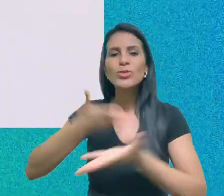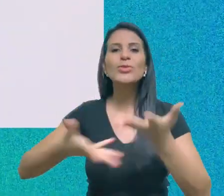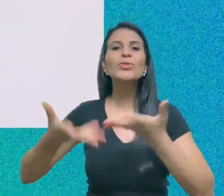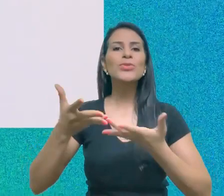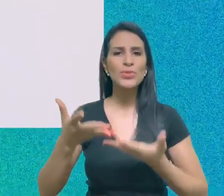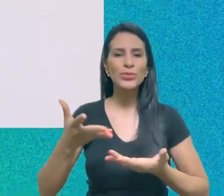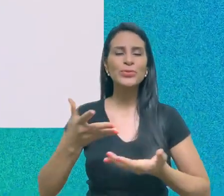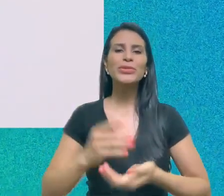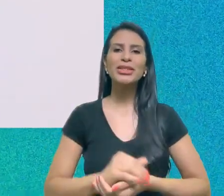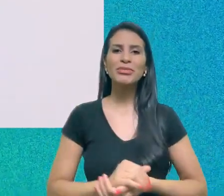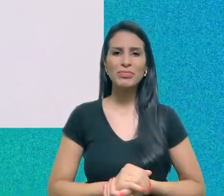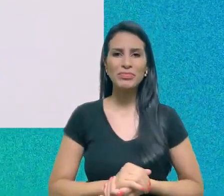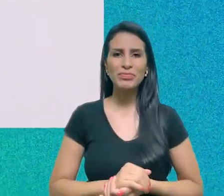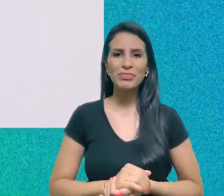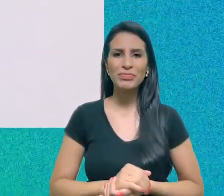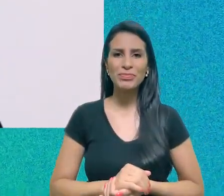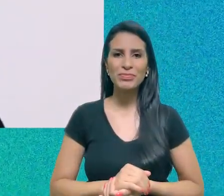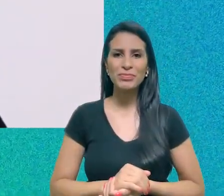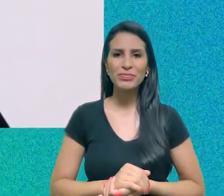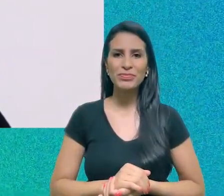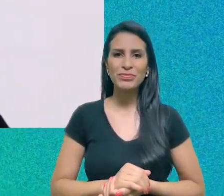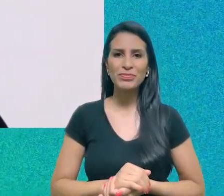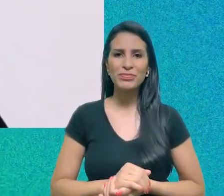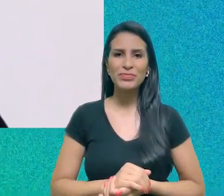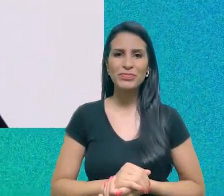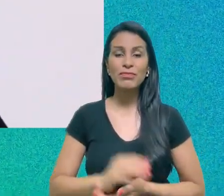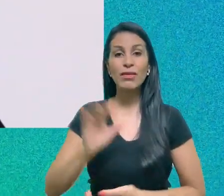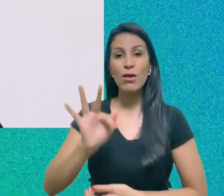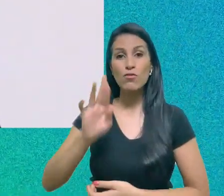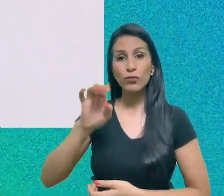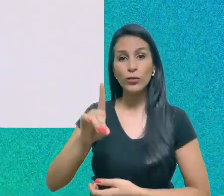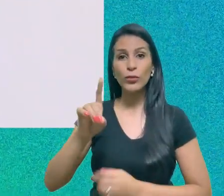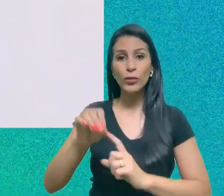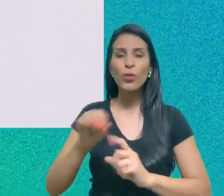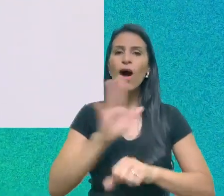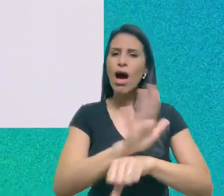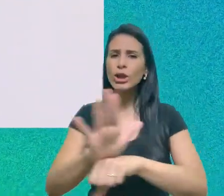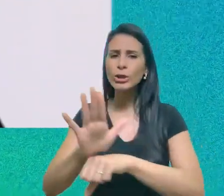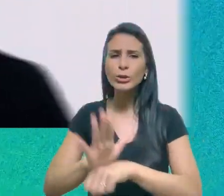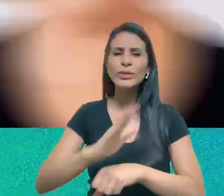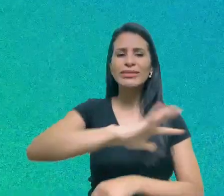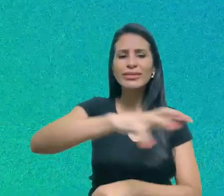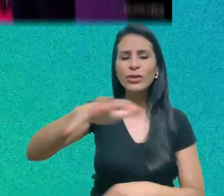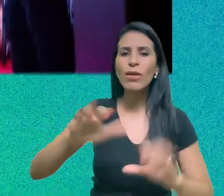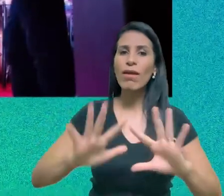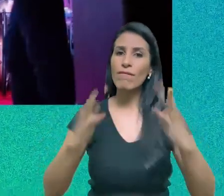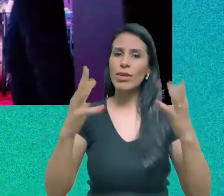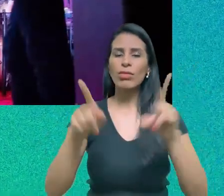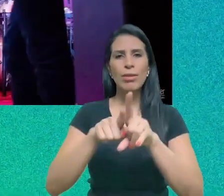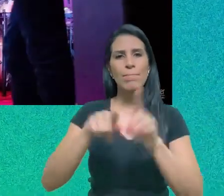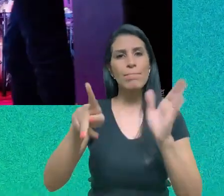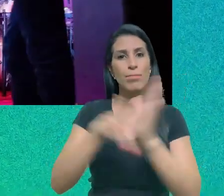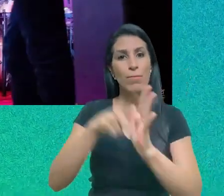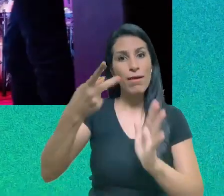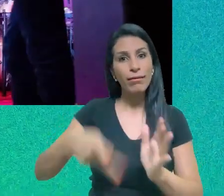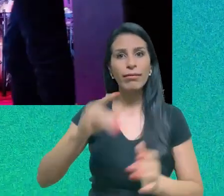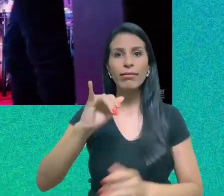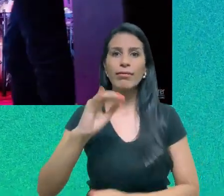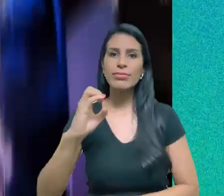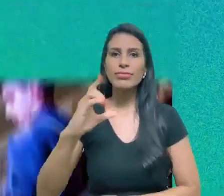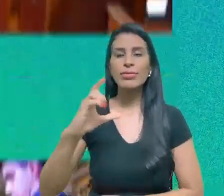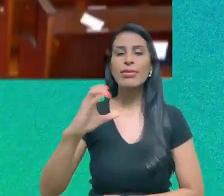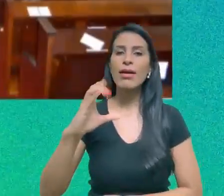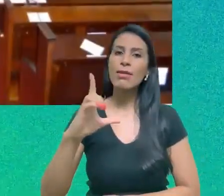consideração o conhecimento e experiências musicais já existentes por parte dos participantes. O fundo acompanha